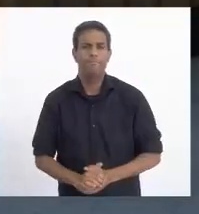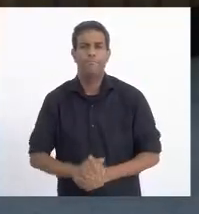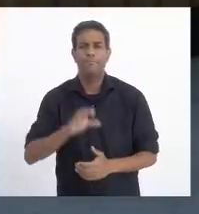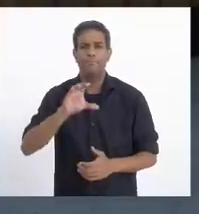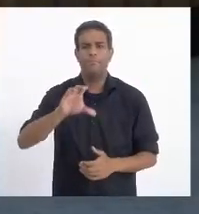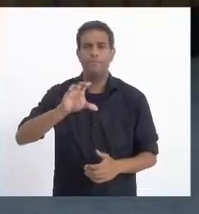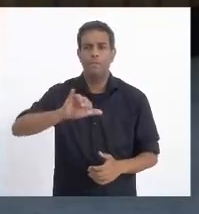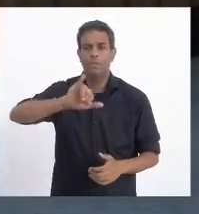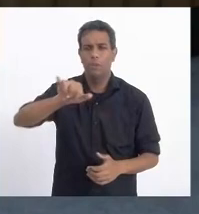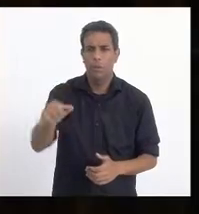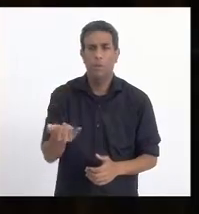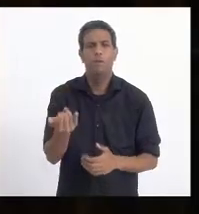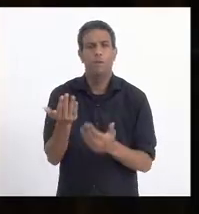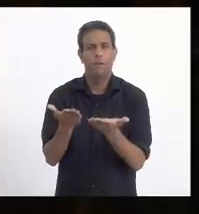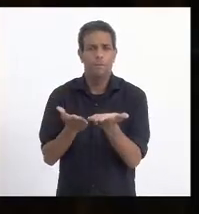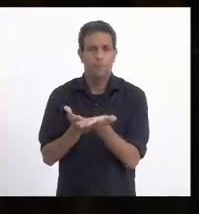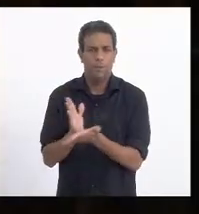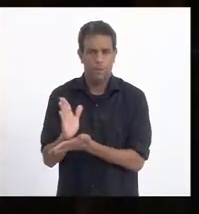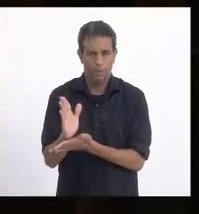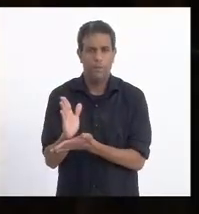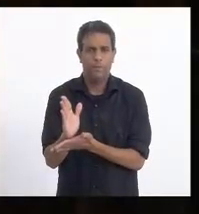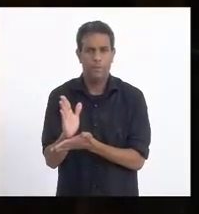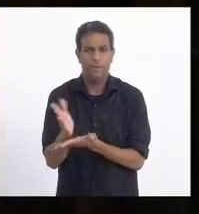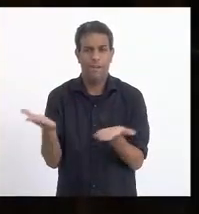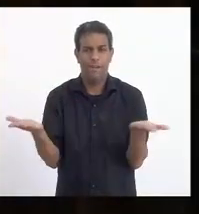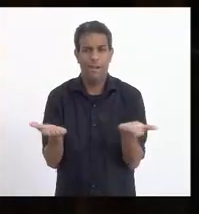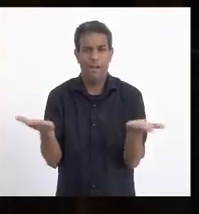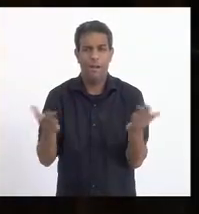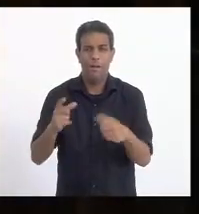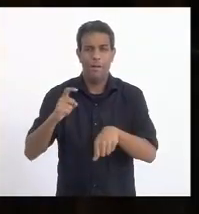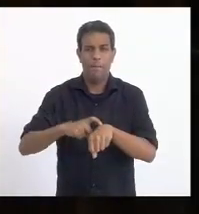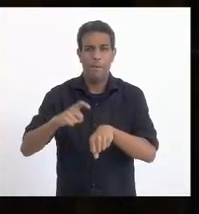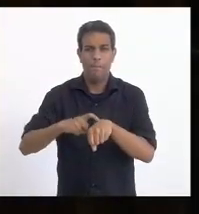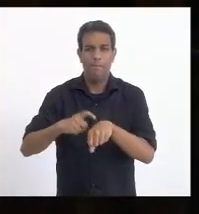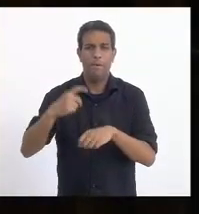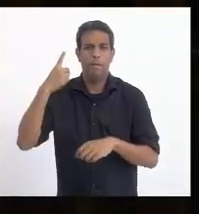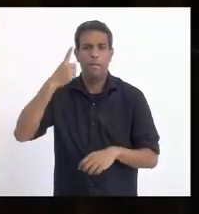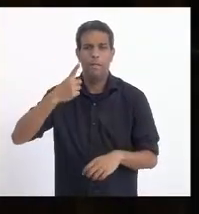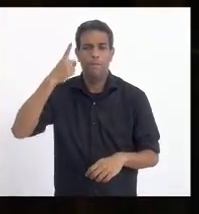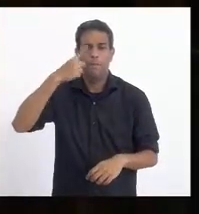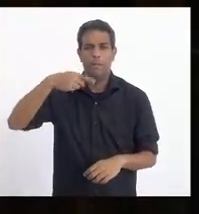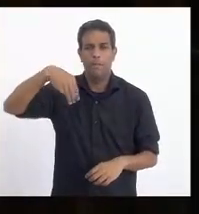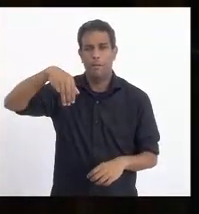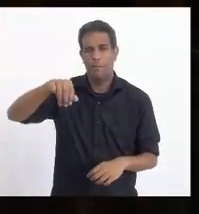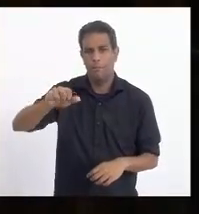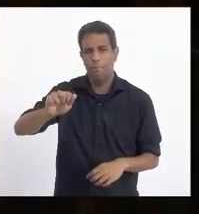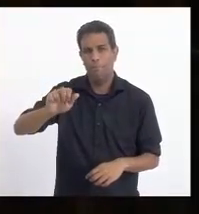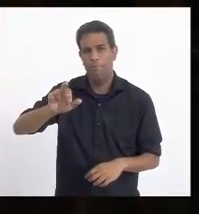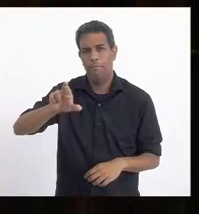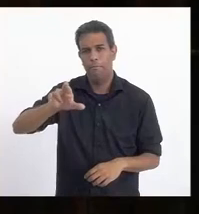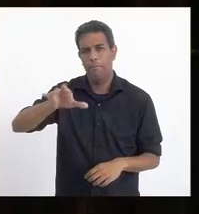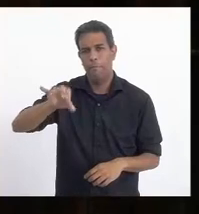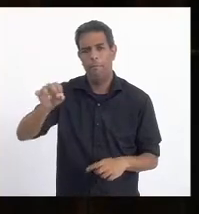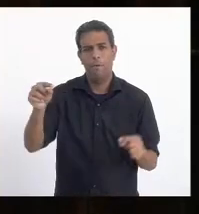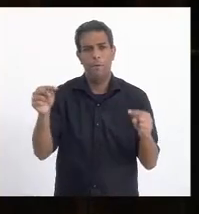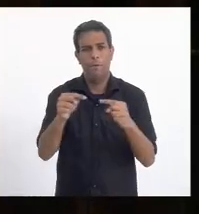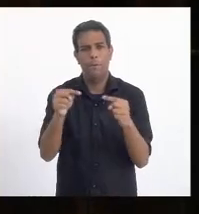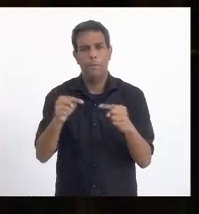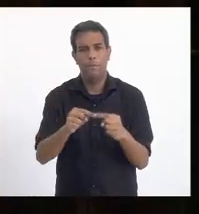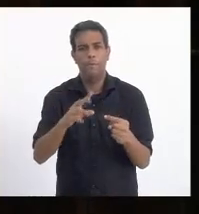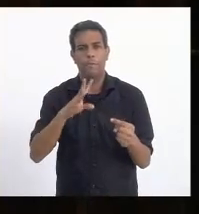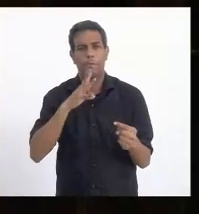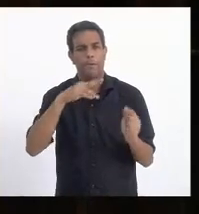ccj aprovou o princípio e vai caber o deputado Márcio Pacheco lendo todas as